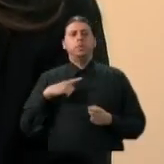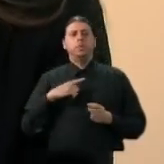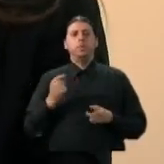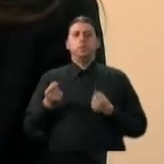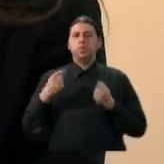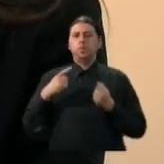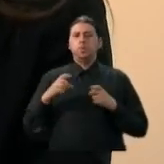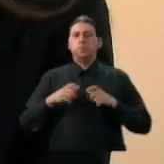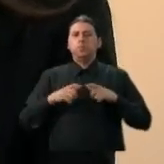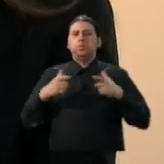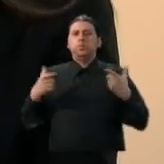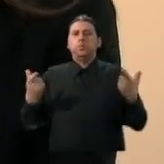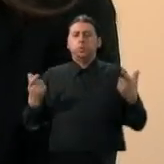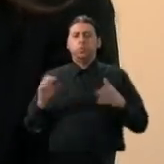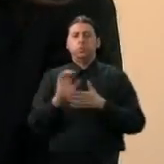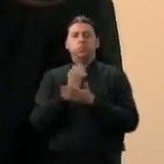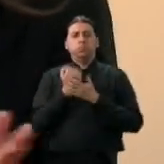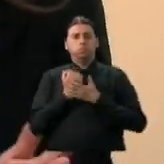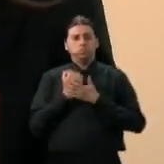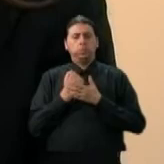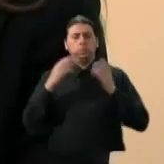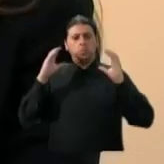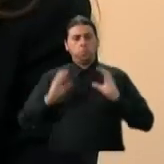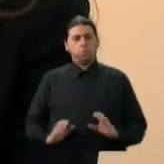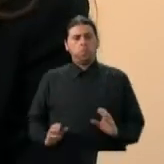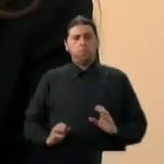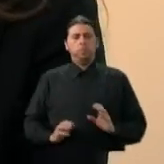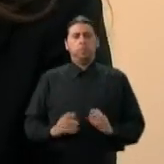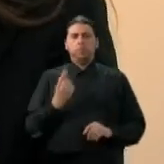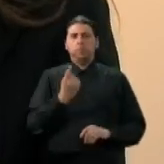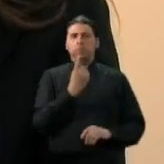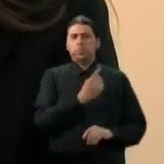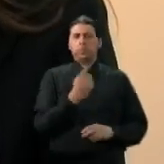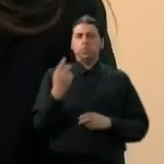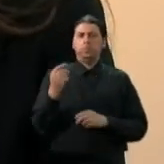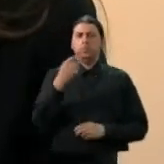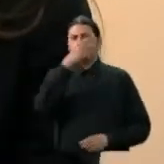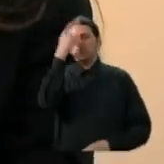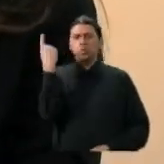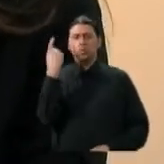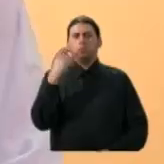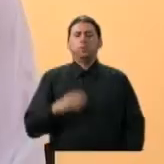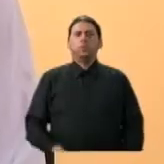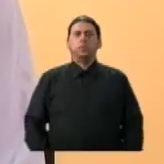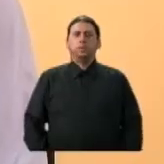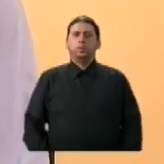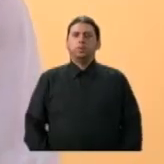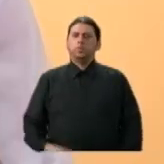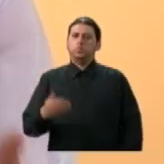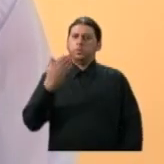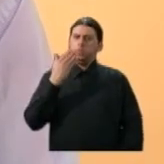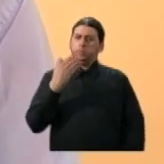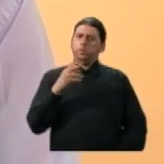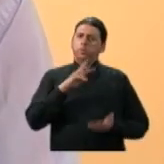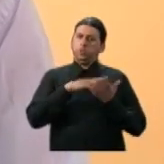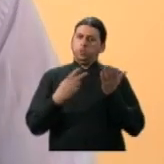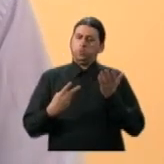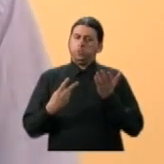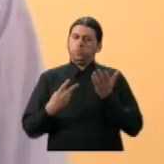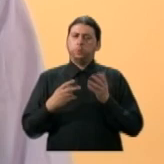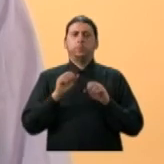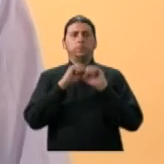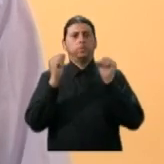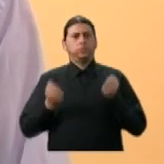imunidade, dependendo de cada agente infeccioso, bactéria, vírus. E o HIV, ou seja, ele escapa. Vai apresentar o vírus para o teu sistema imunológico.